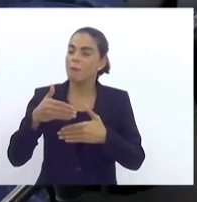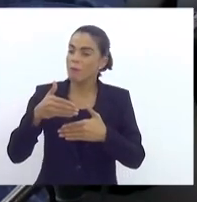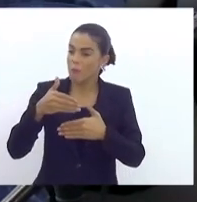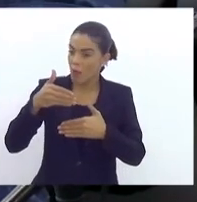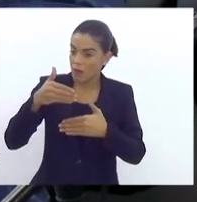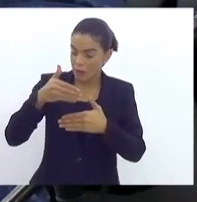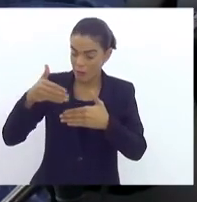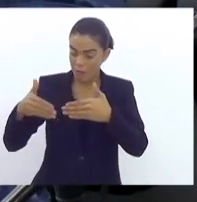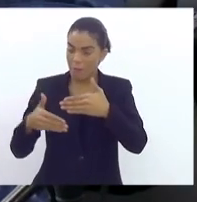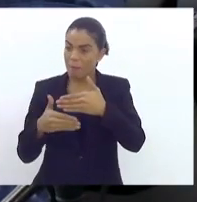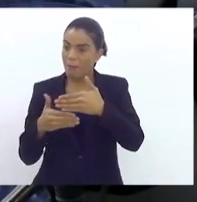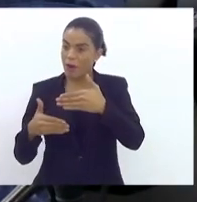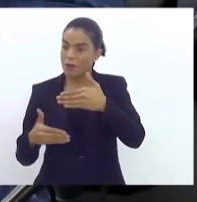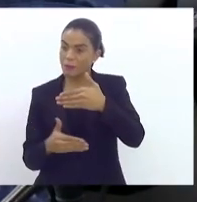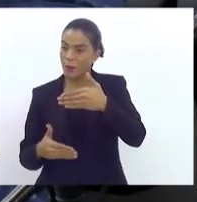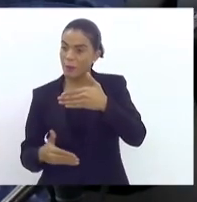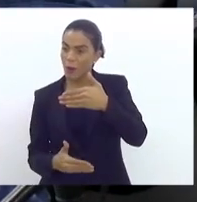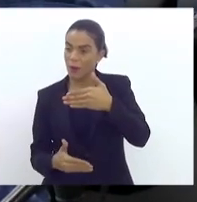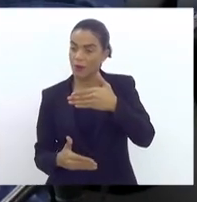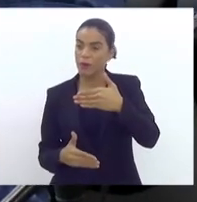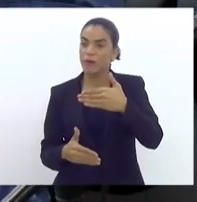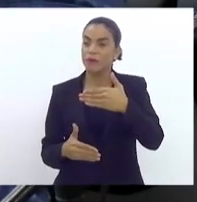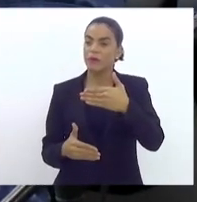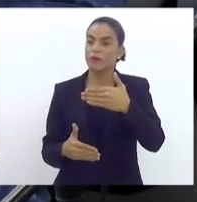que é do Isaac News